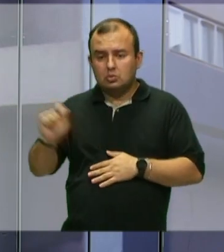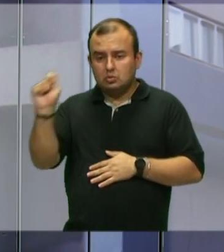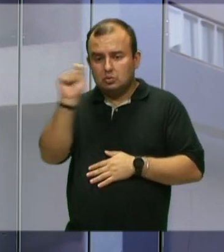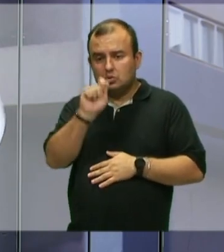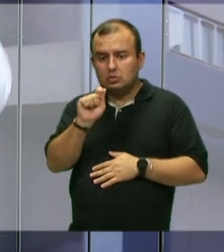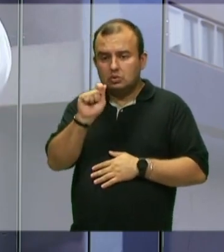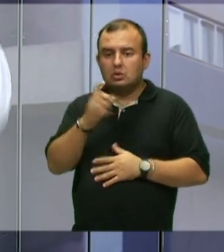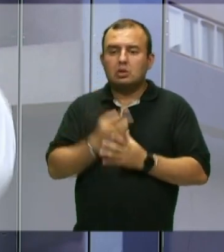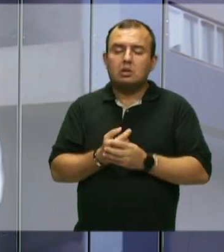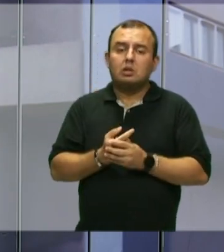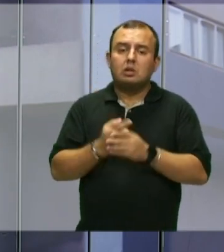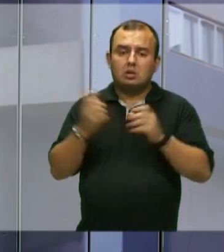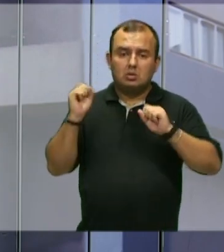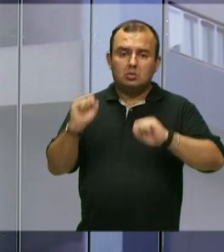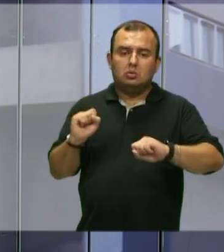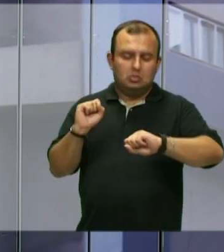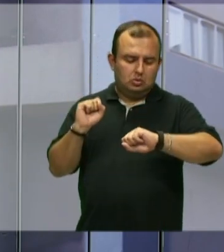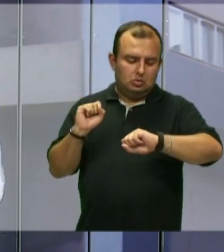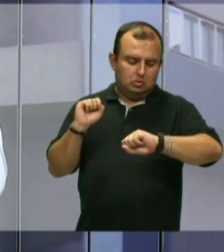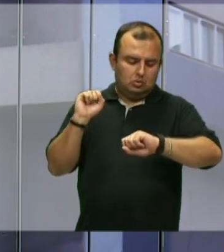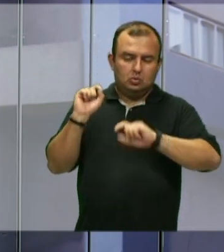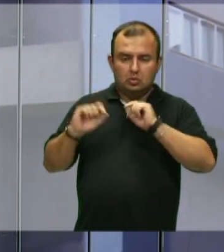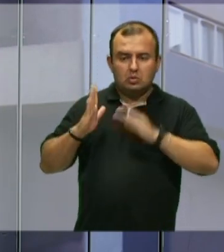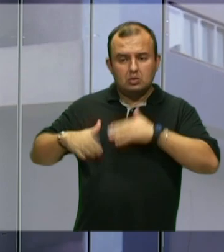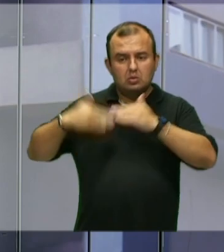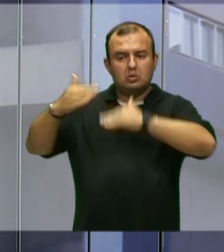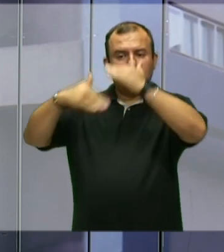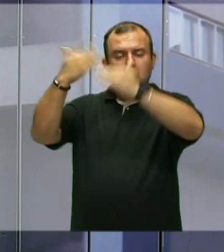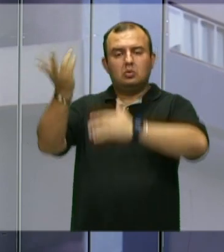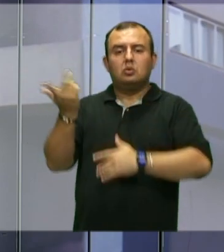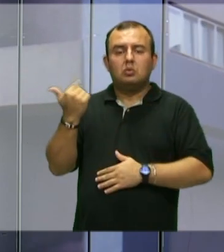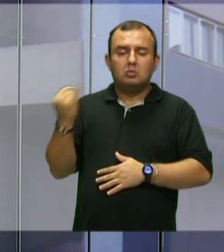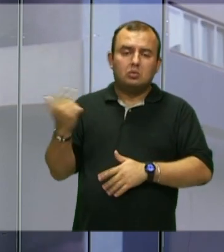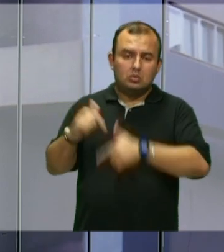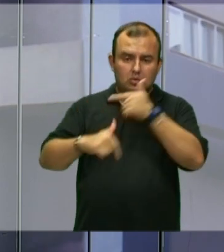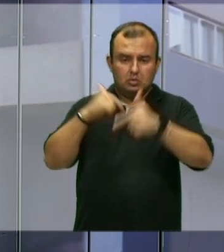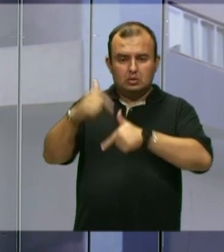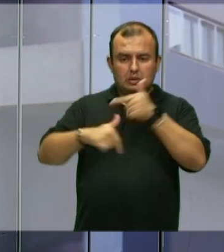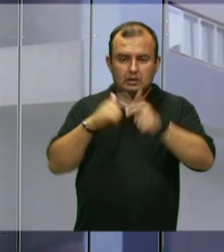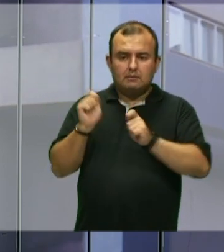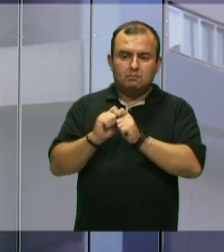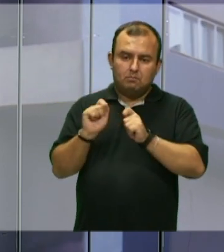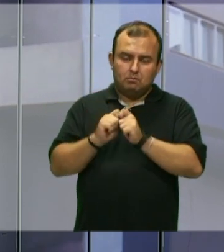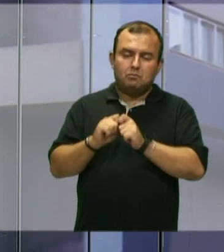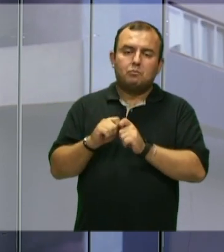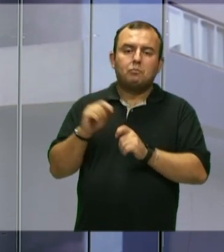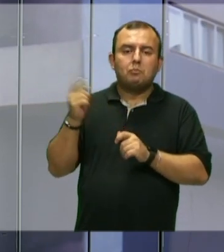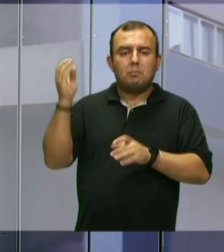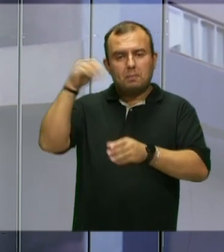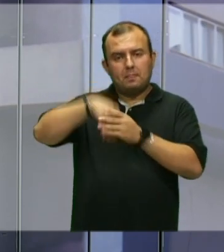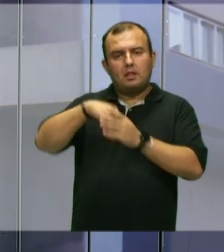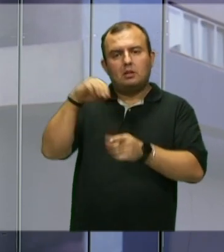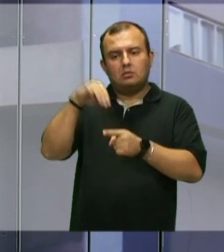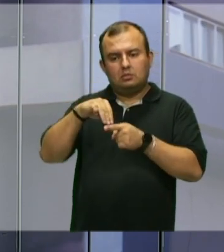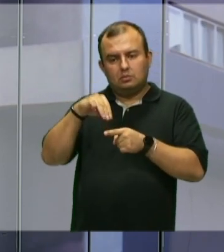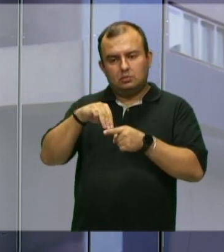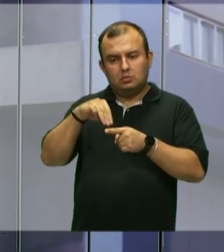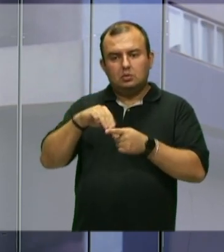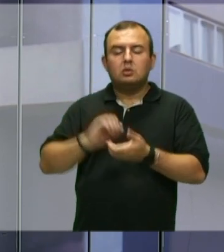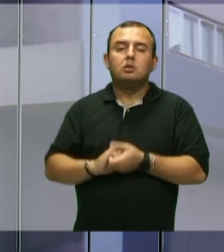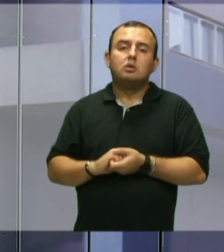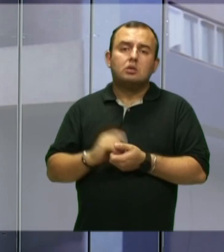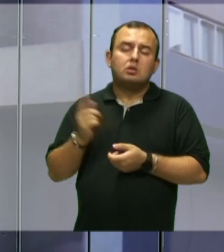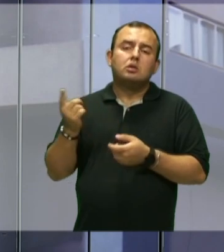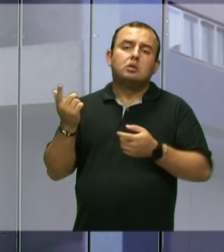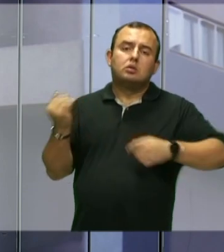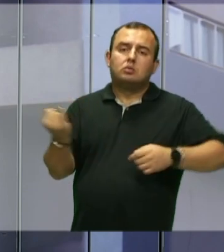ela possa crescer, até pelo relevante trabalho que eles fazem hoje dentro do nosso município, que, acima de